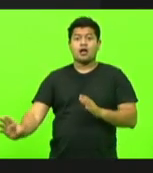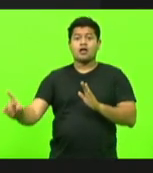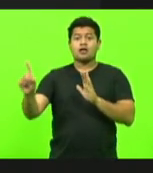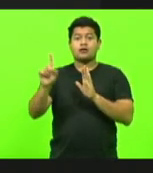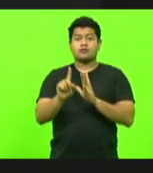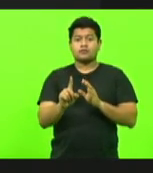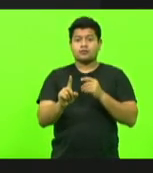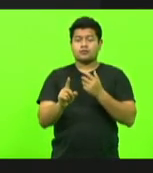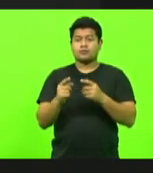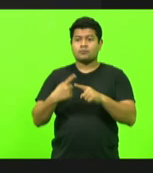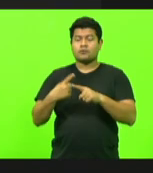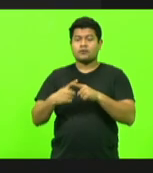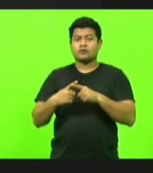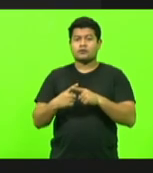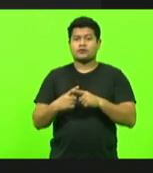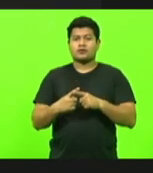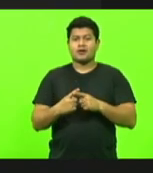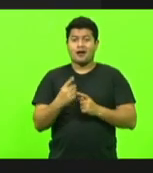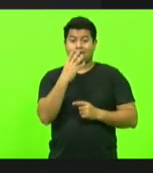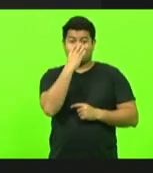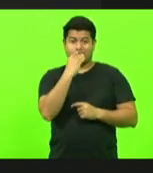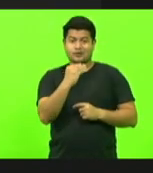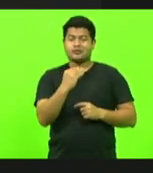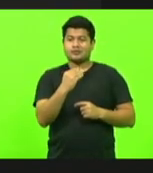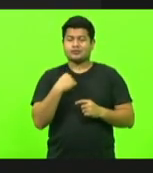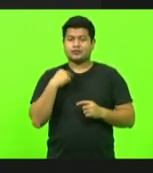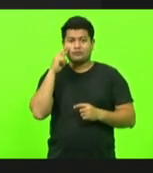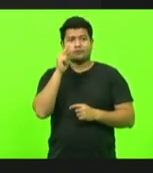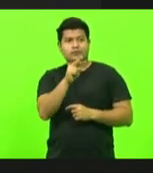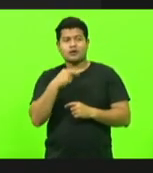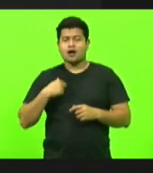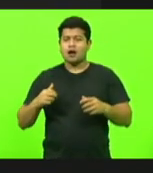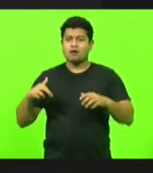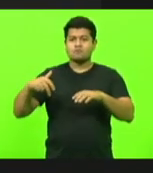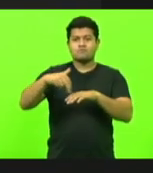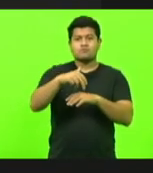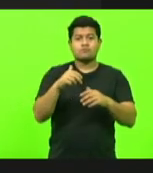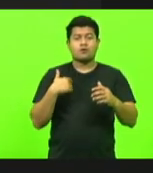pela plotagem do gabinete móvel, vinham conversar, vinham